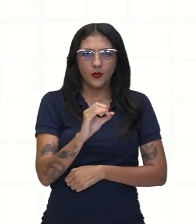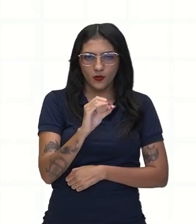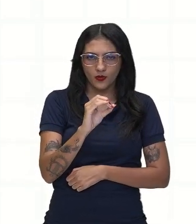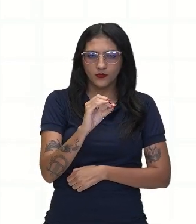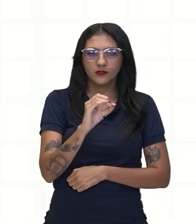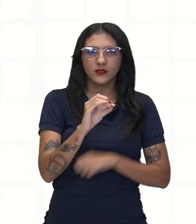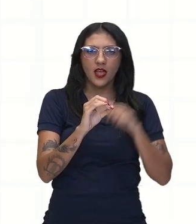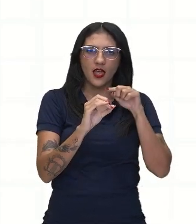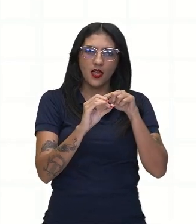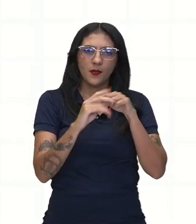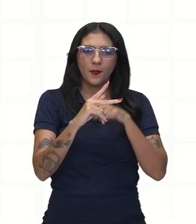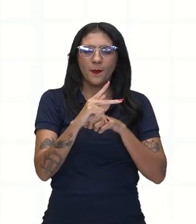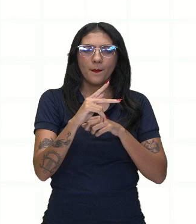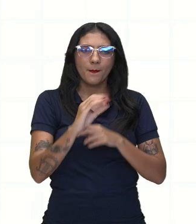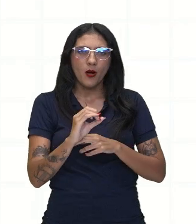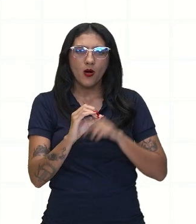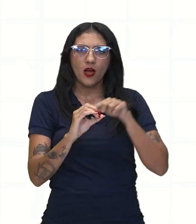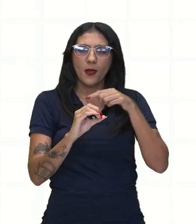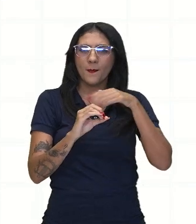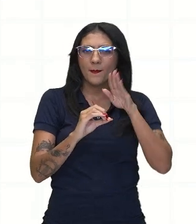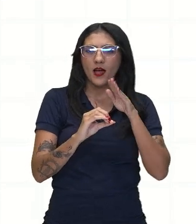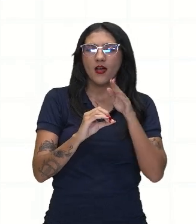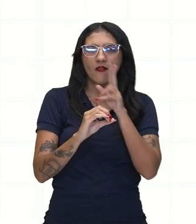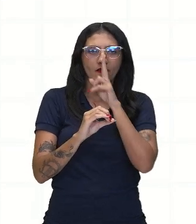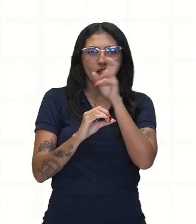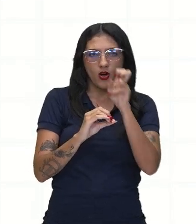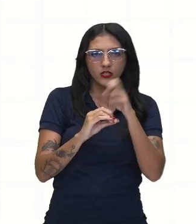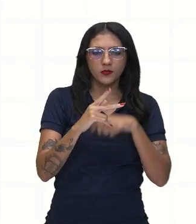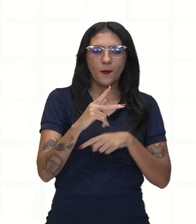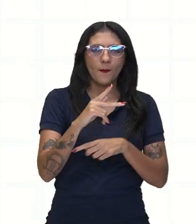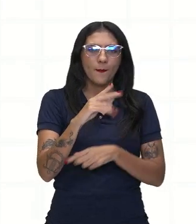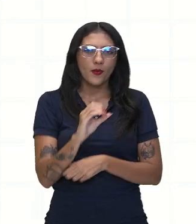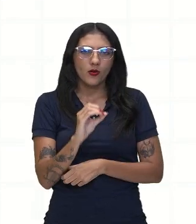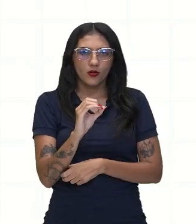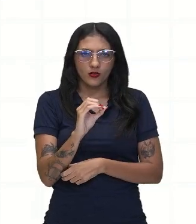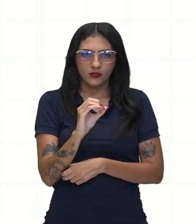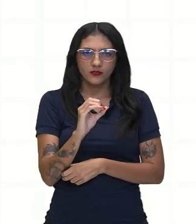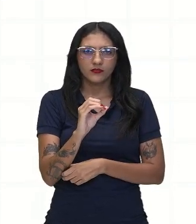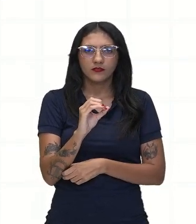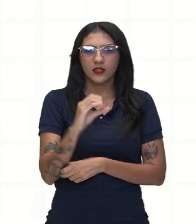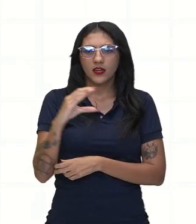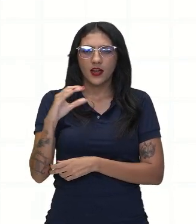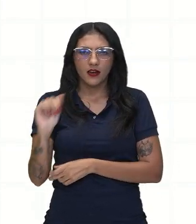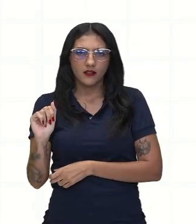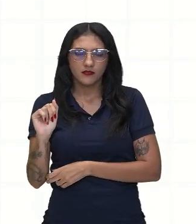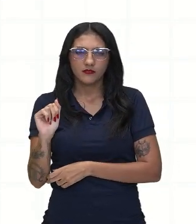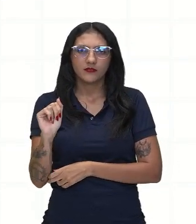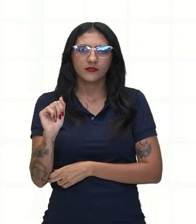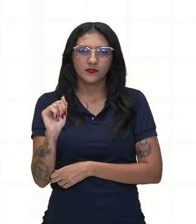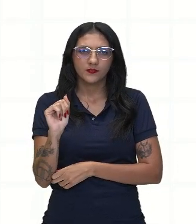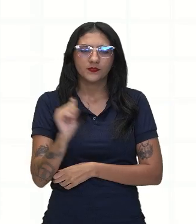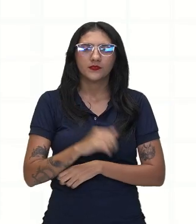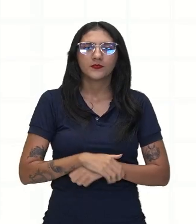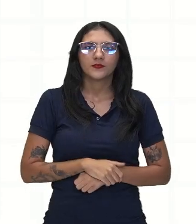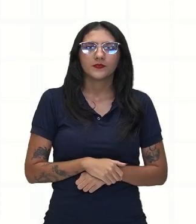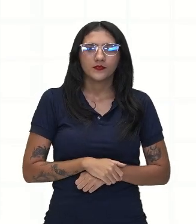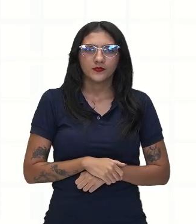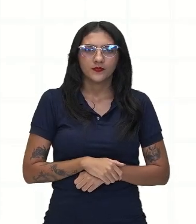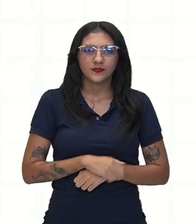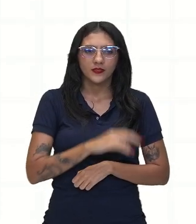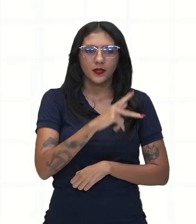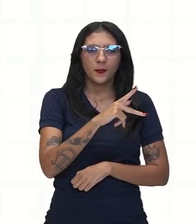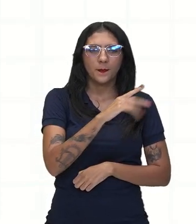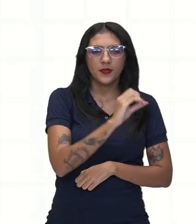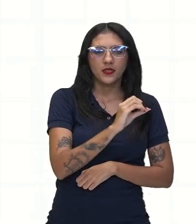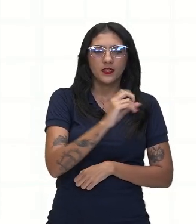qual é a sílaba que eu falo com maior intensidade. O pó. Pipoca, né? Chamou,